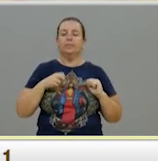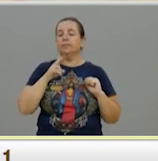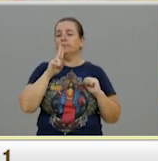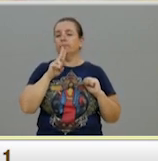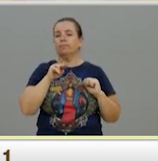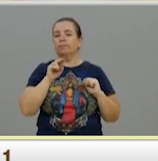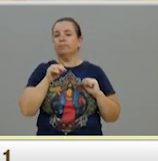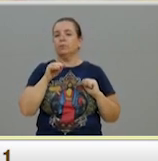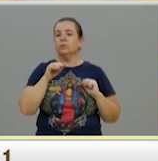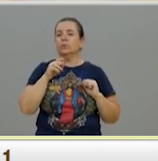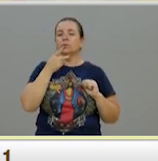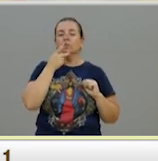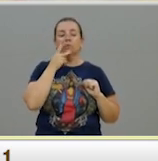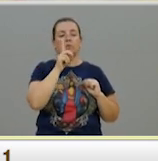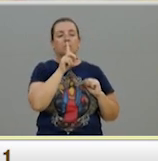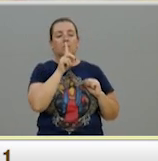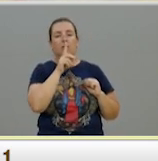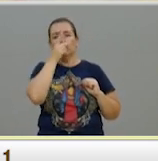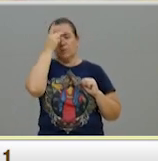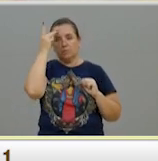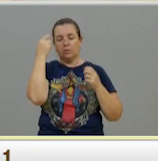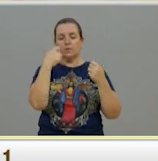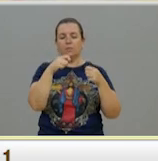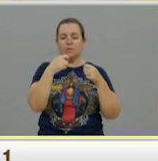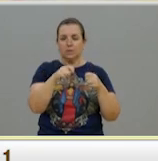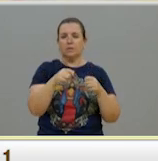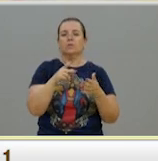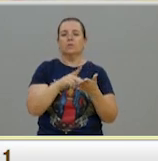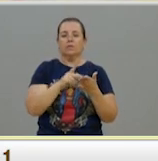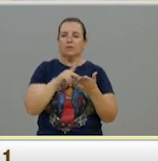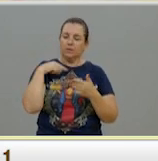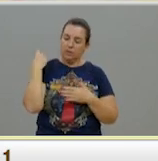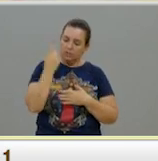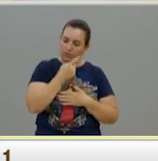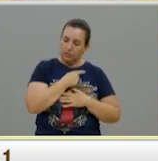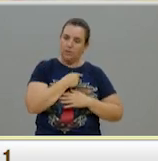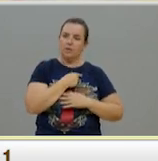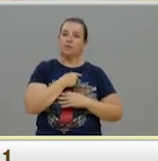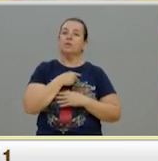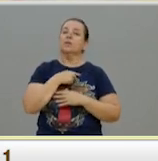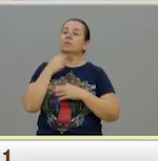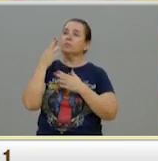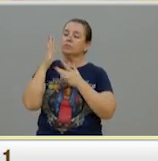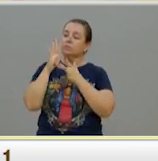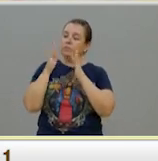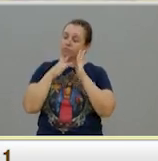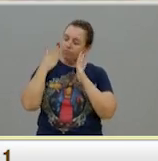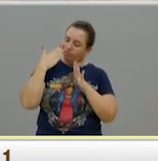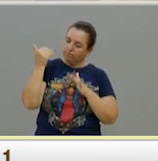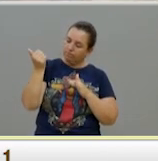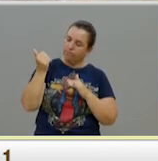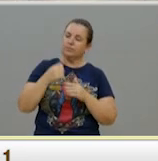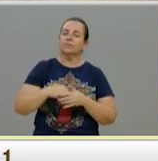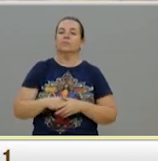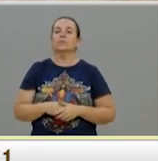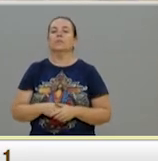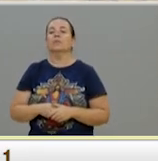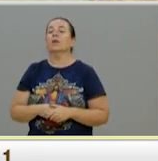nos neguemos ao chamado que vosso Filho Jesus nos fez, cantemos.